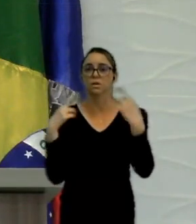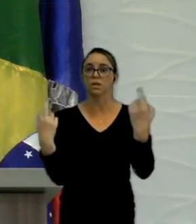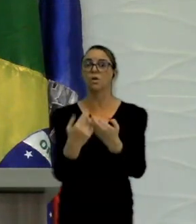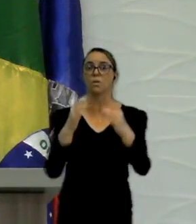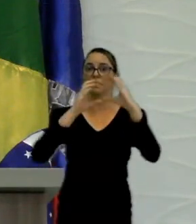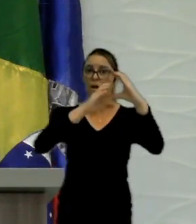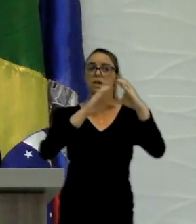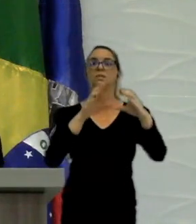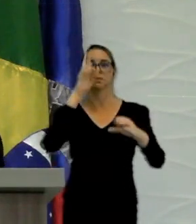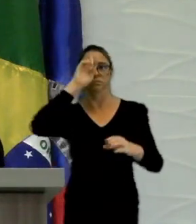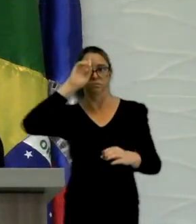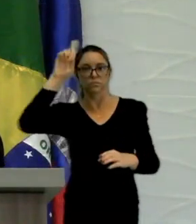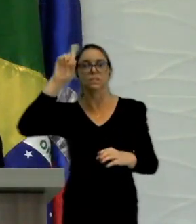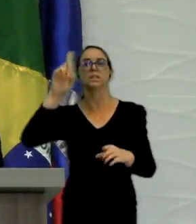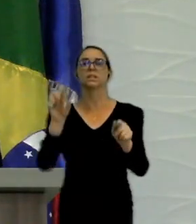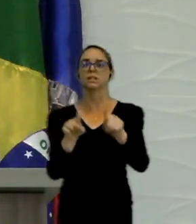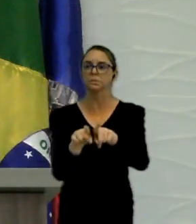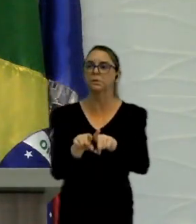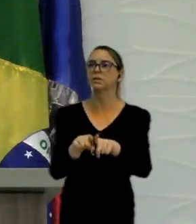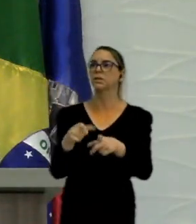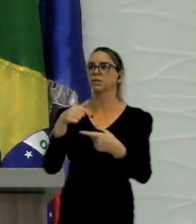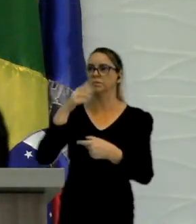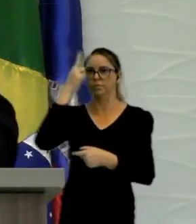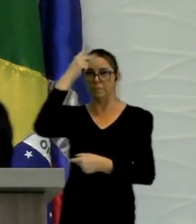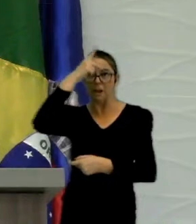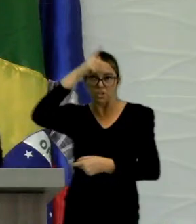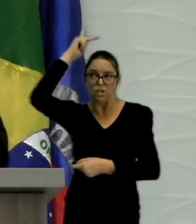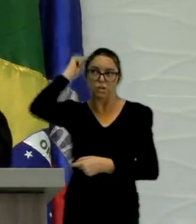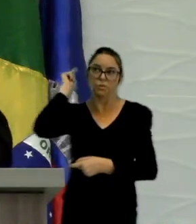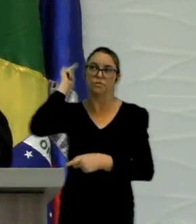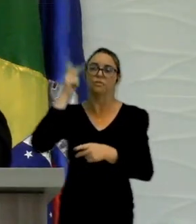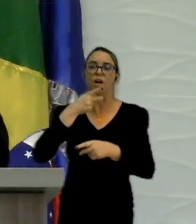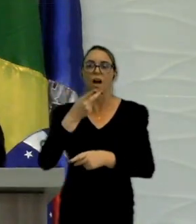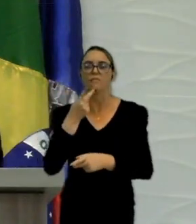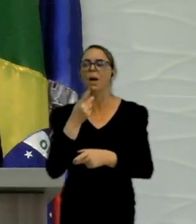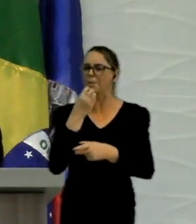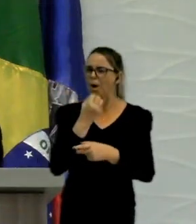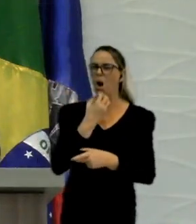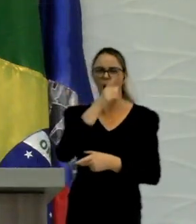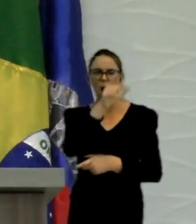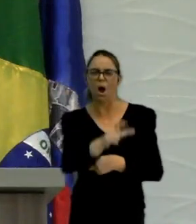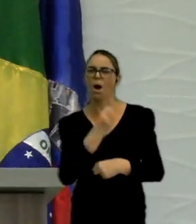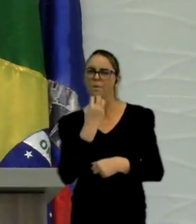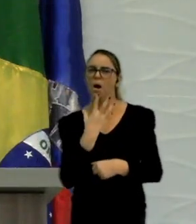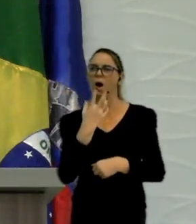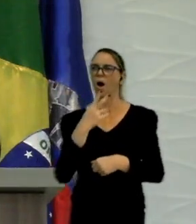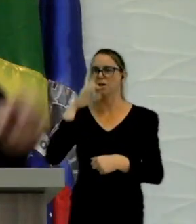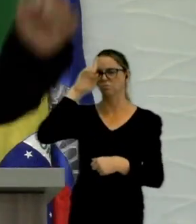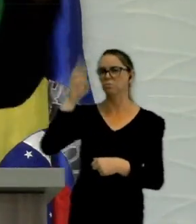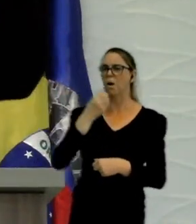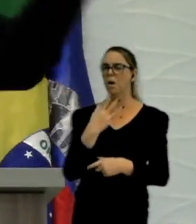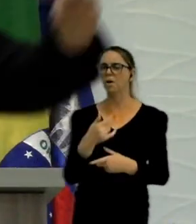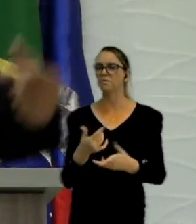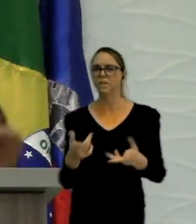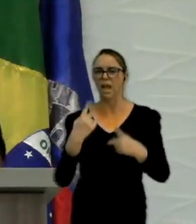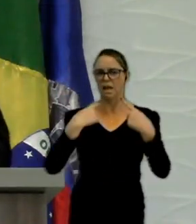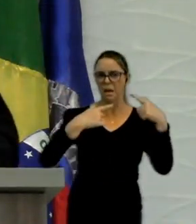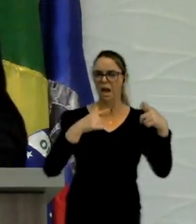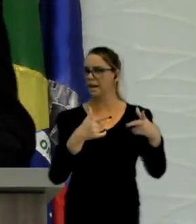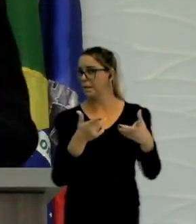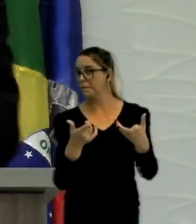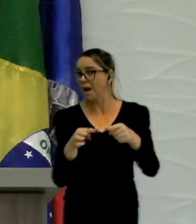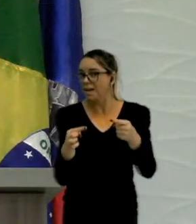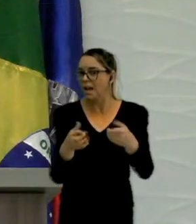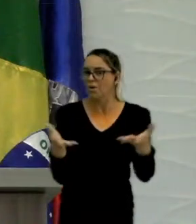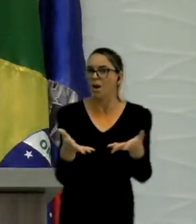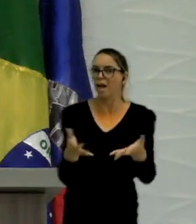o gerente regional, que Pachequinho está dizendo aqui que era bom, reclamava toda semana dele aqui nessa tribuna. Mas agora, porque ele saiu,